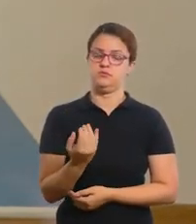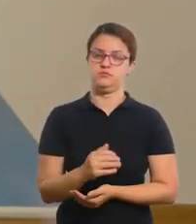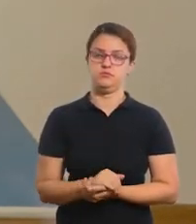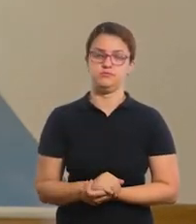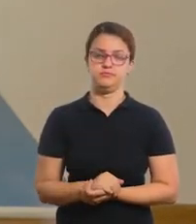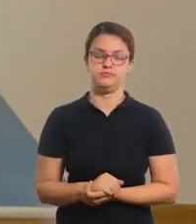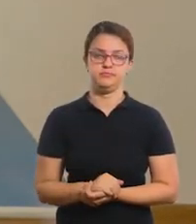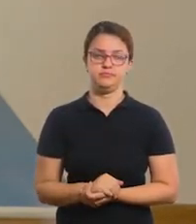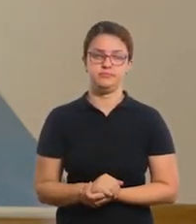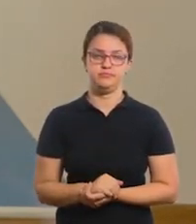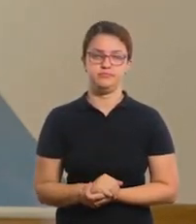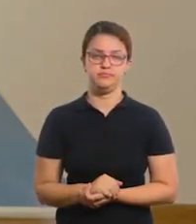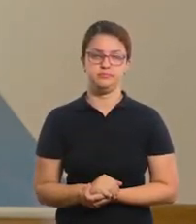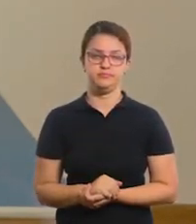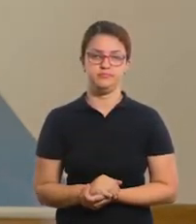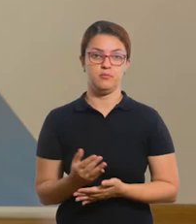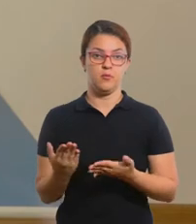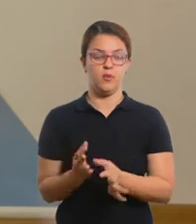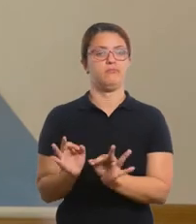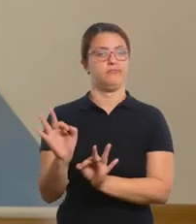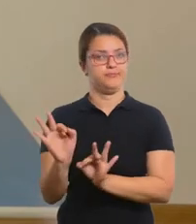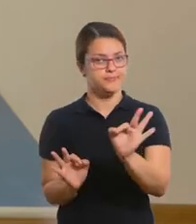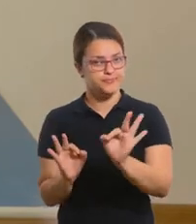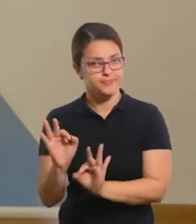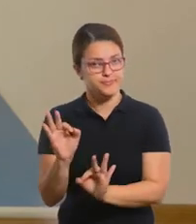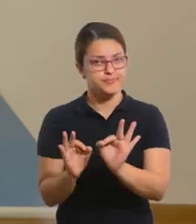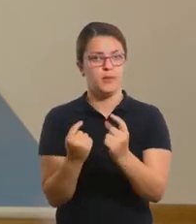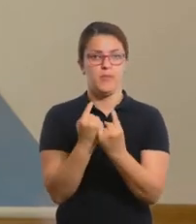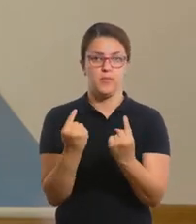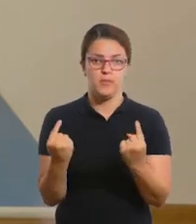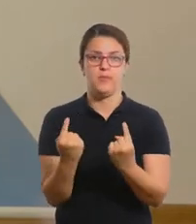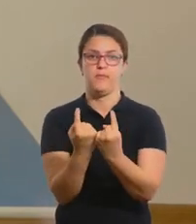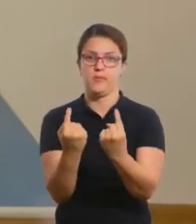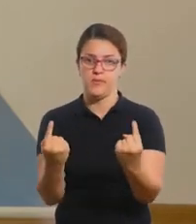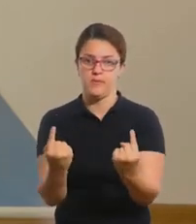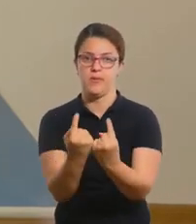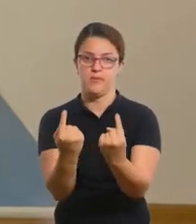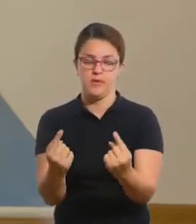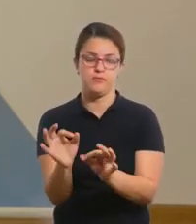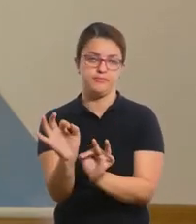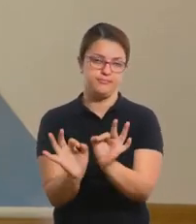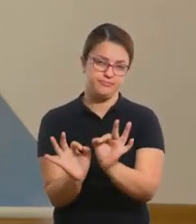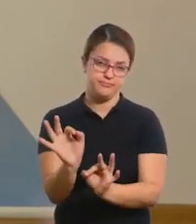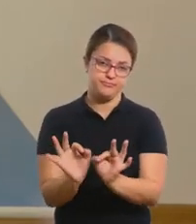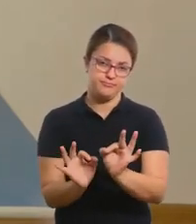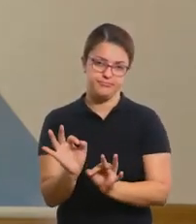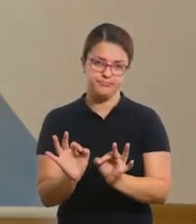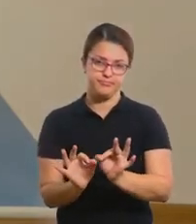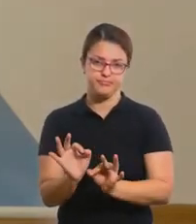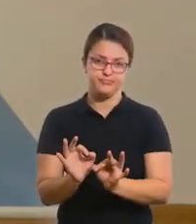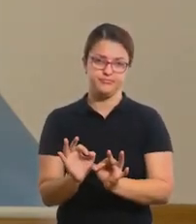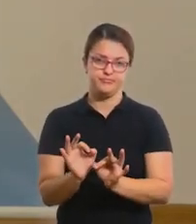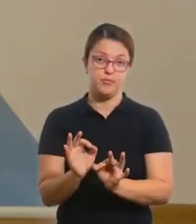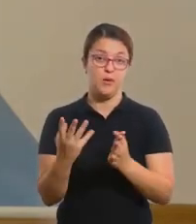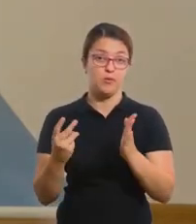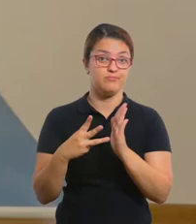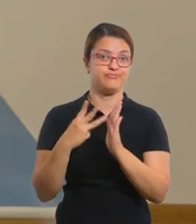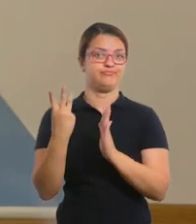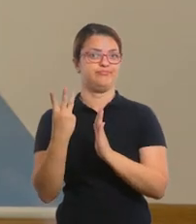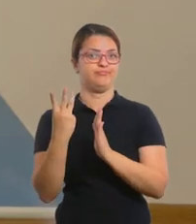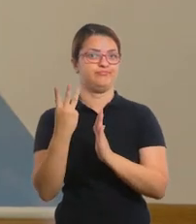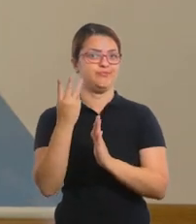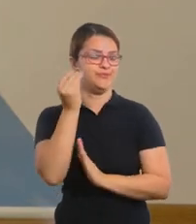importante. Aí ela vai para... Ela arrumou. Toda vez que derruba tem que arrumar de novo. E ela vai para o